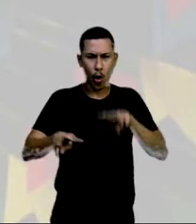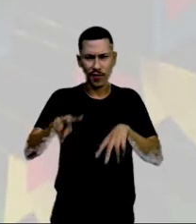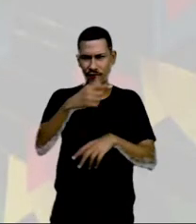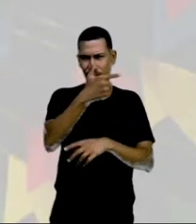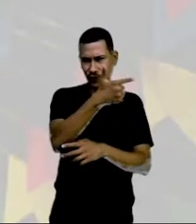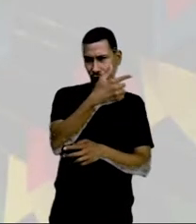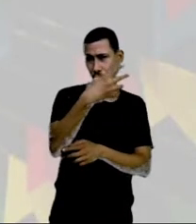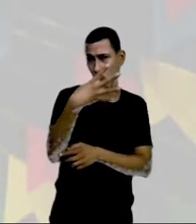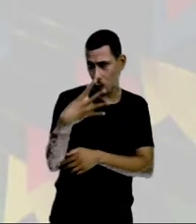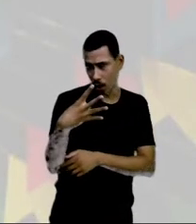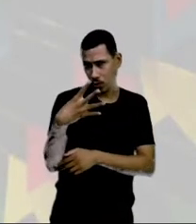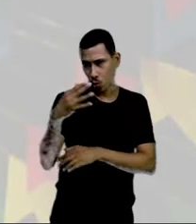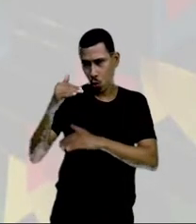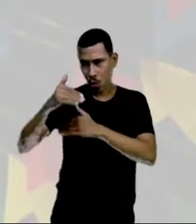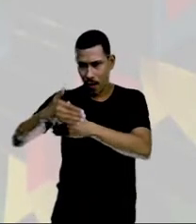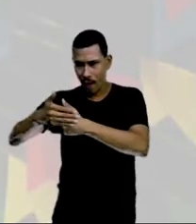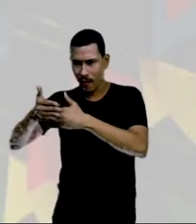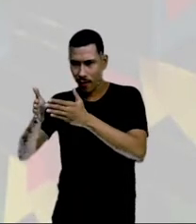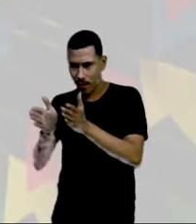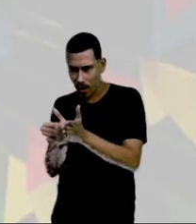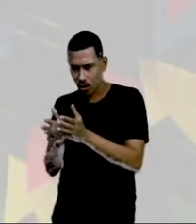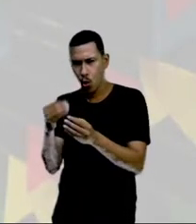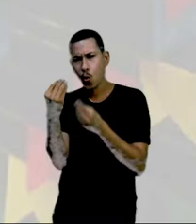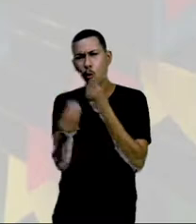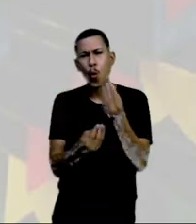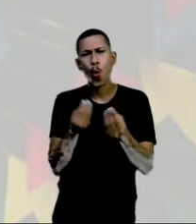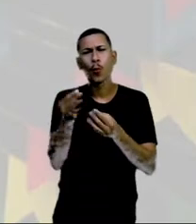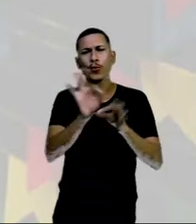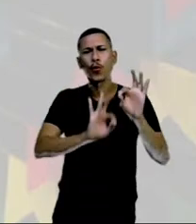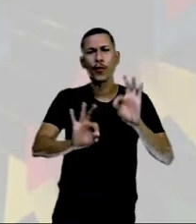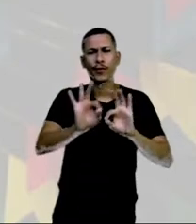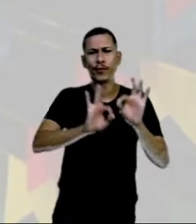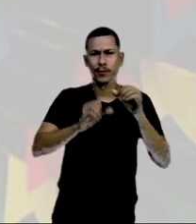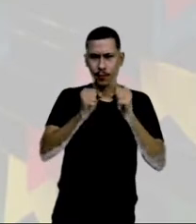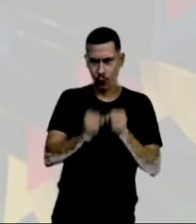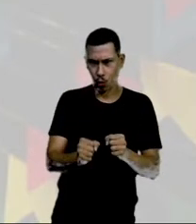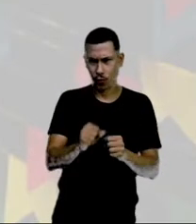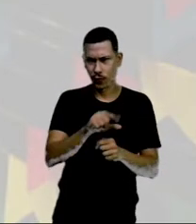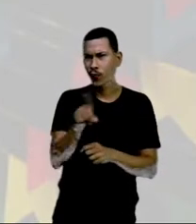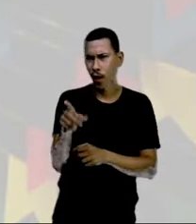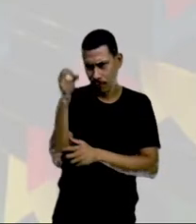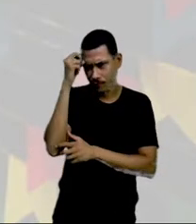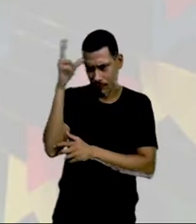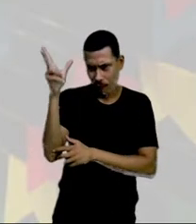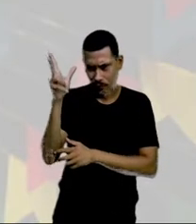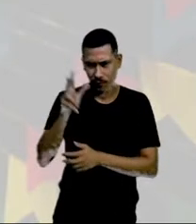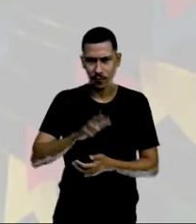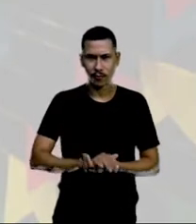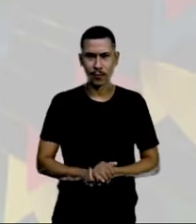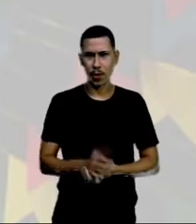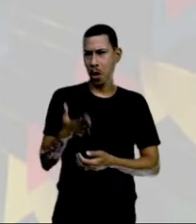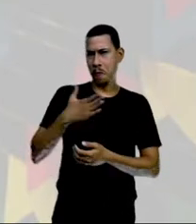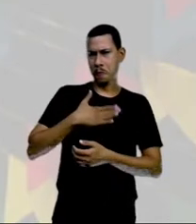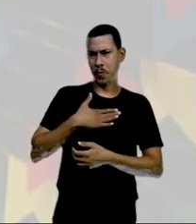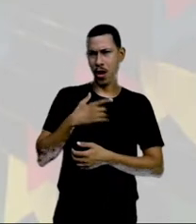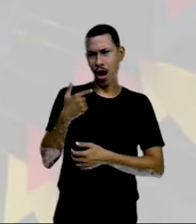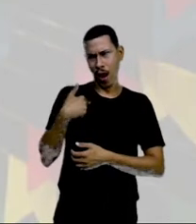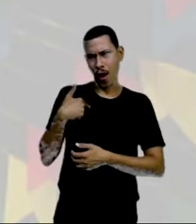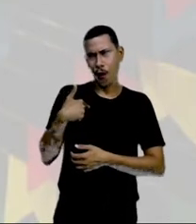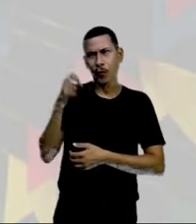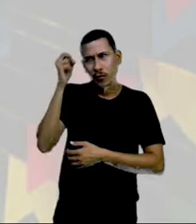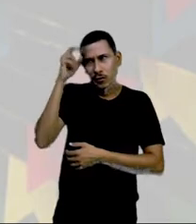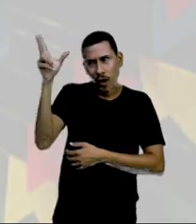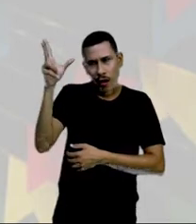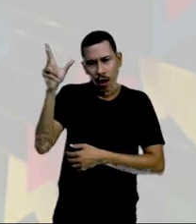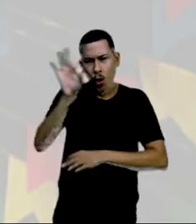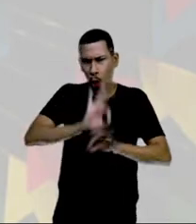24 caixas. Como é que a gente pode organizar? E aí, vocês têm ideia? Para mim, aqui já tem praticamente uma ideia